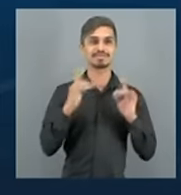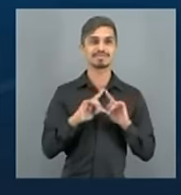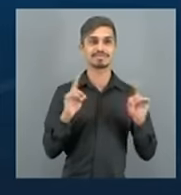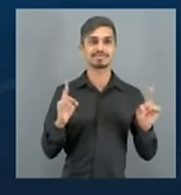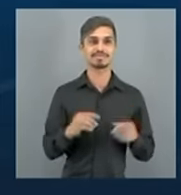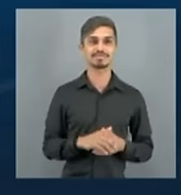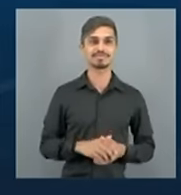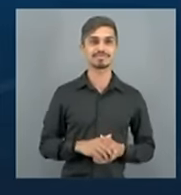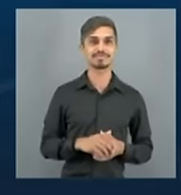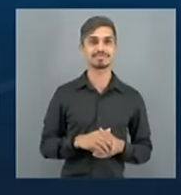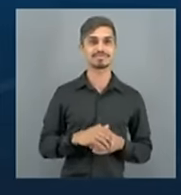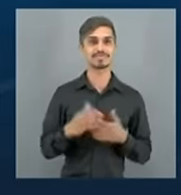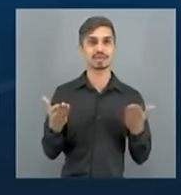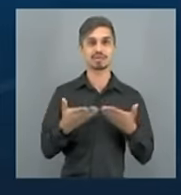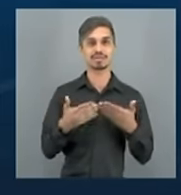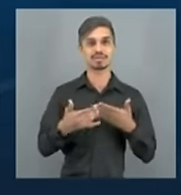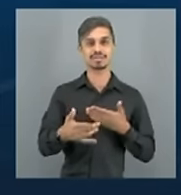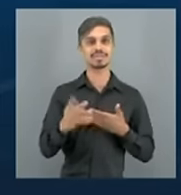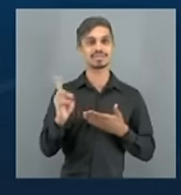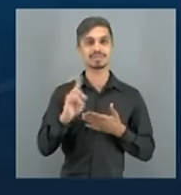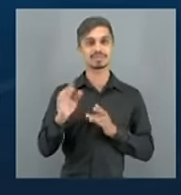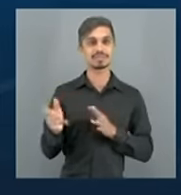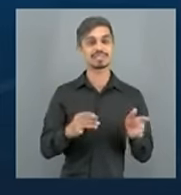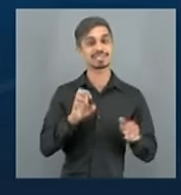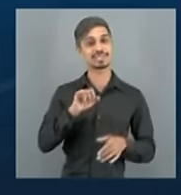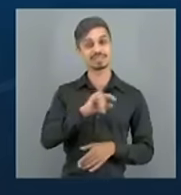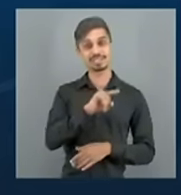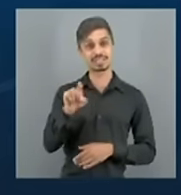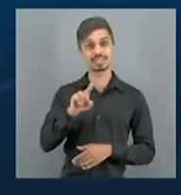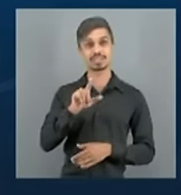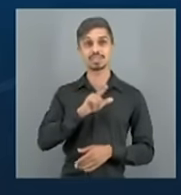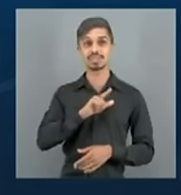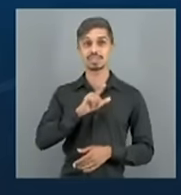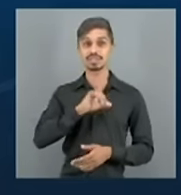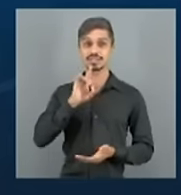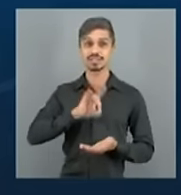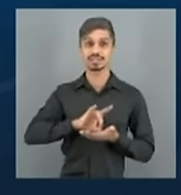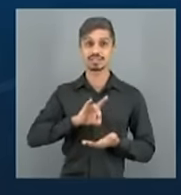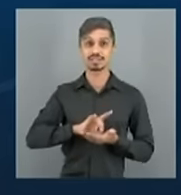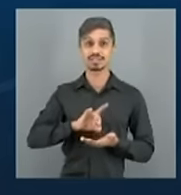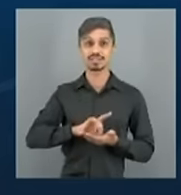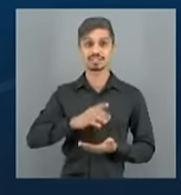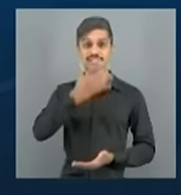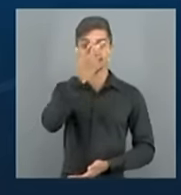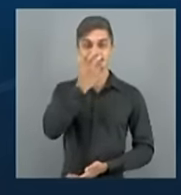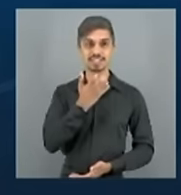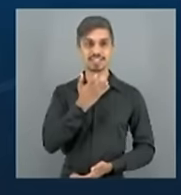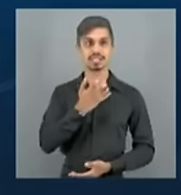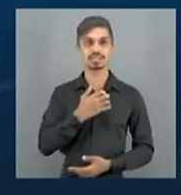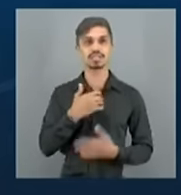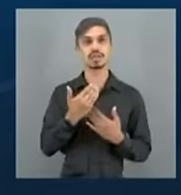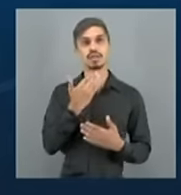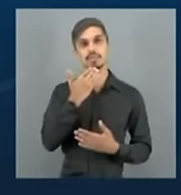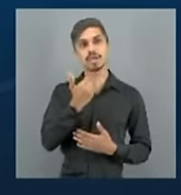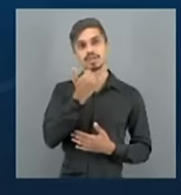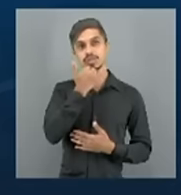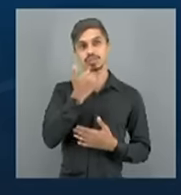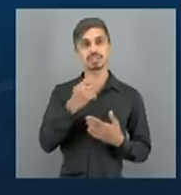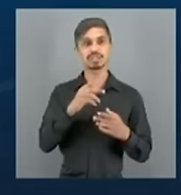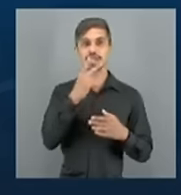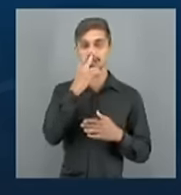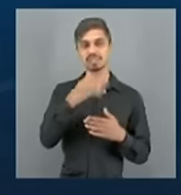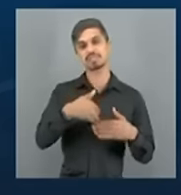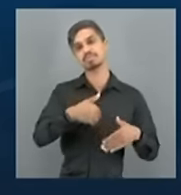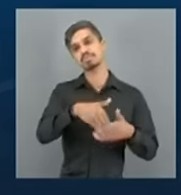tenho certeza que não vai passar. Se vocês realmente estiverem levando a sério, tá? Peço até perdão quando eu falei que ia dar em